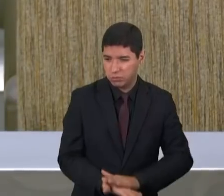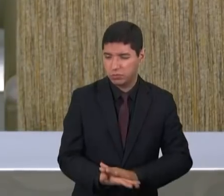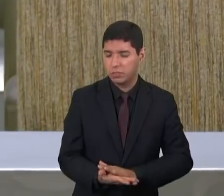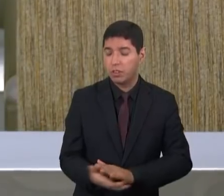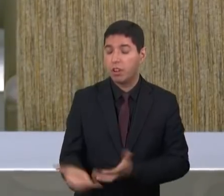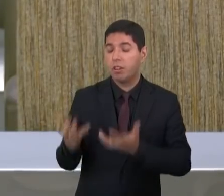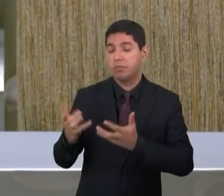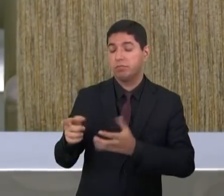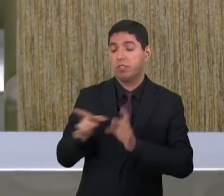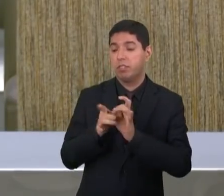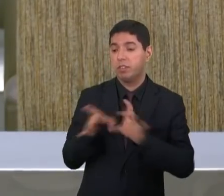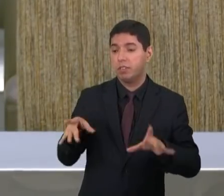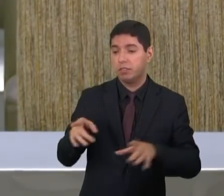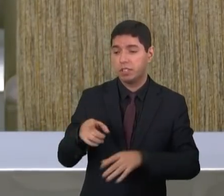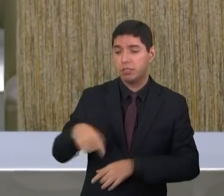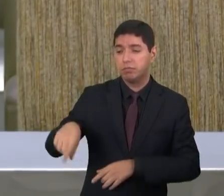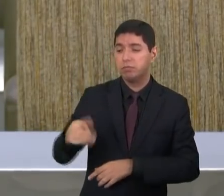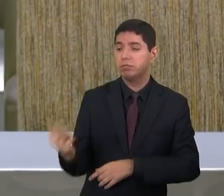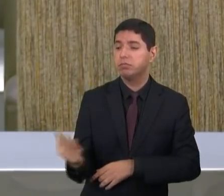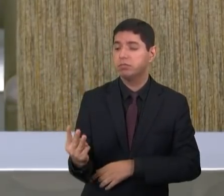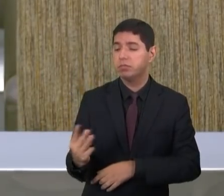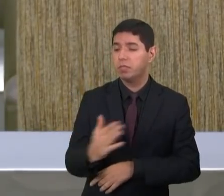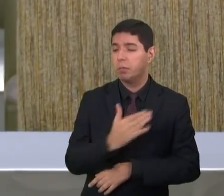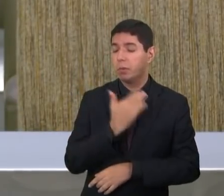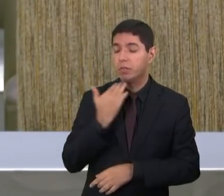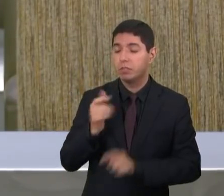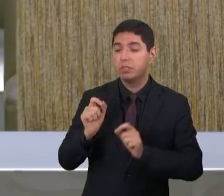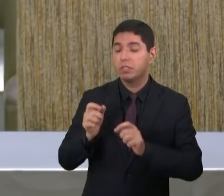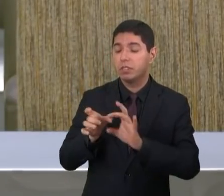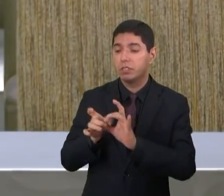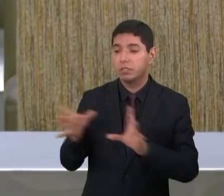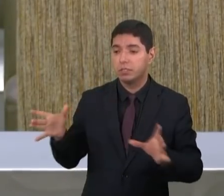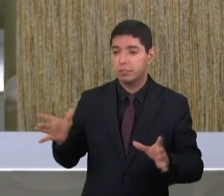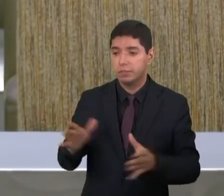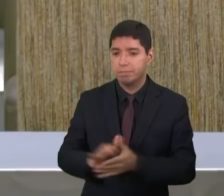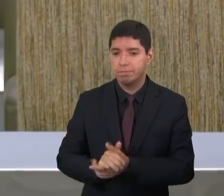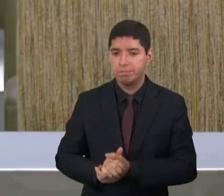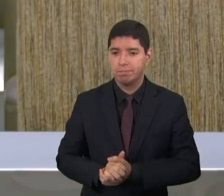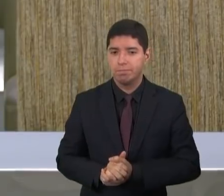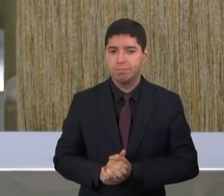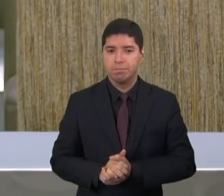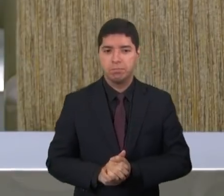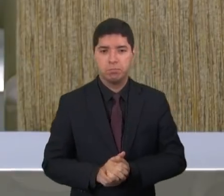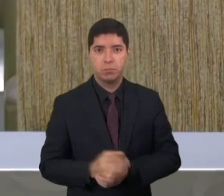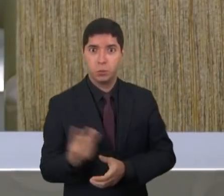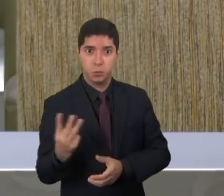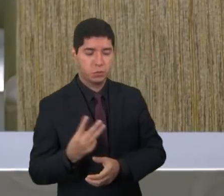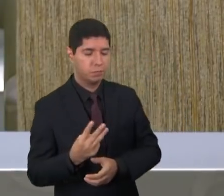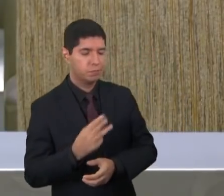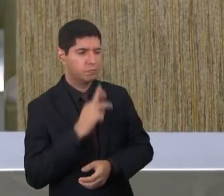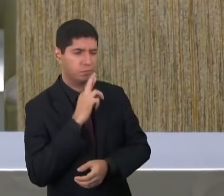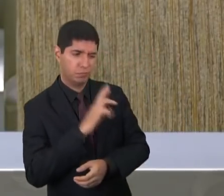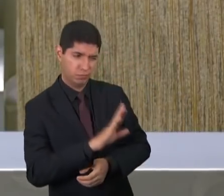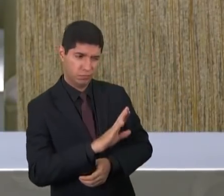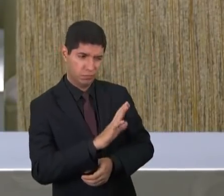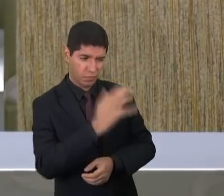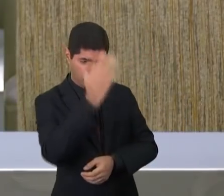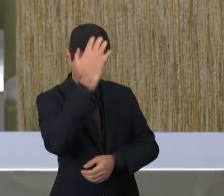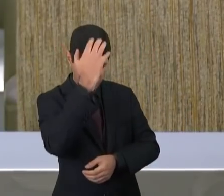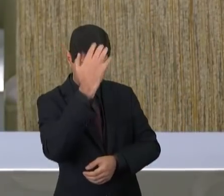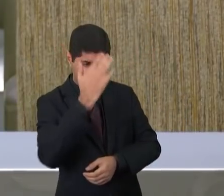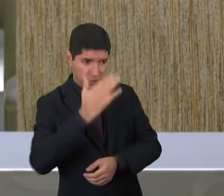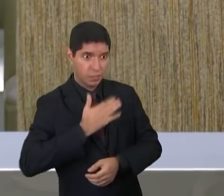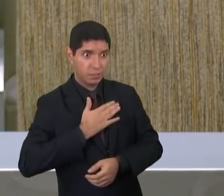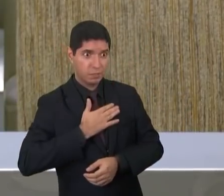quero ver qual é o Deus que vai livrar vocês das minhas mãos. Aí eles disseram: eu vou dizer qual é o Deus que vai